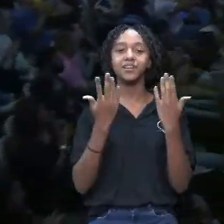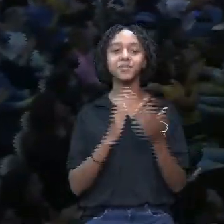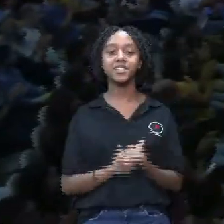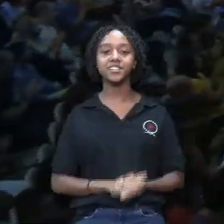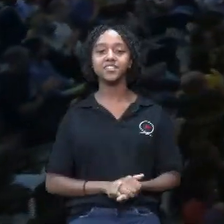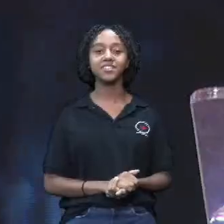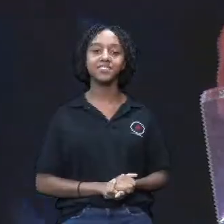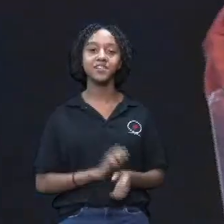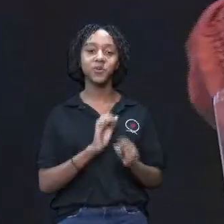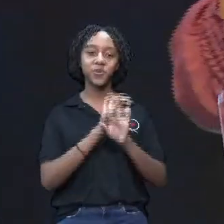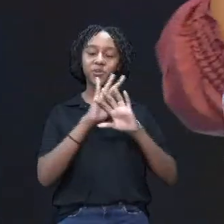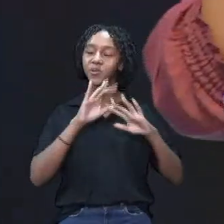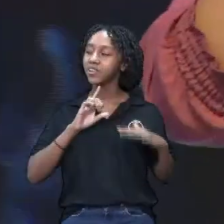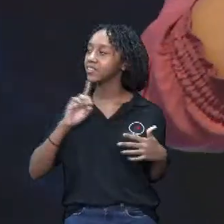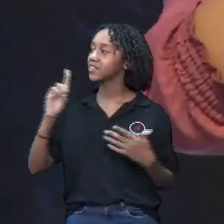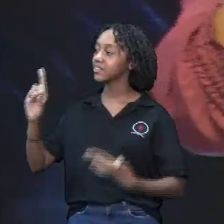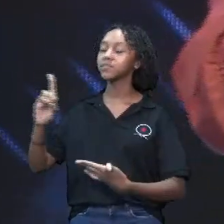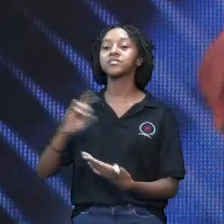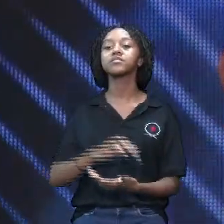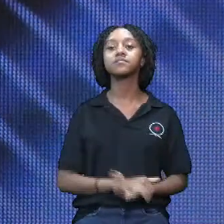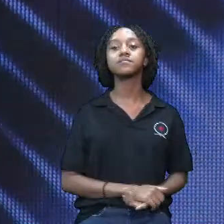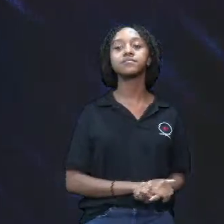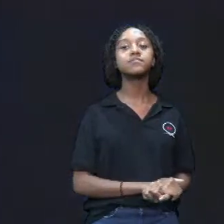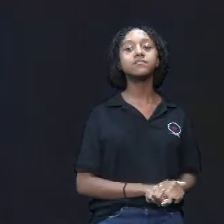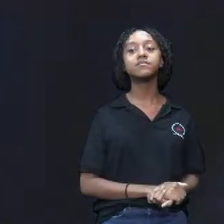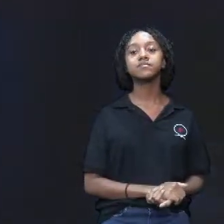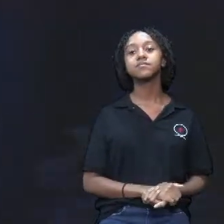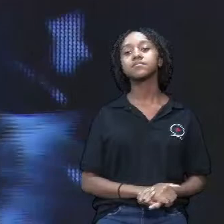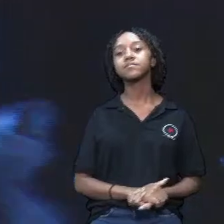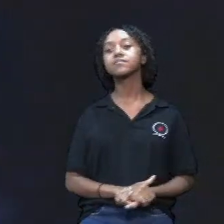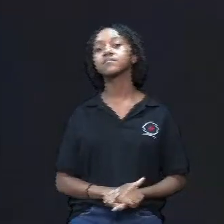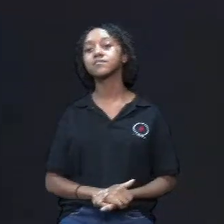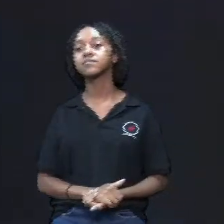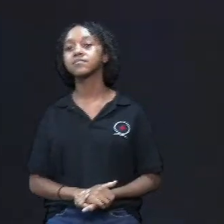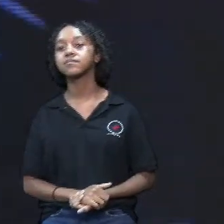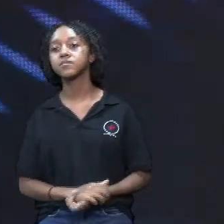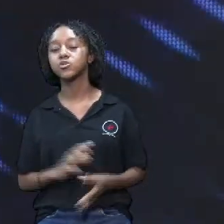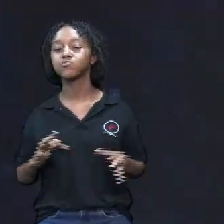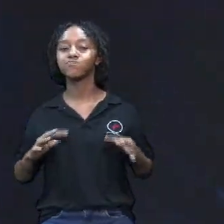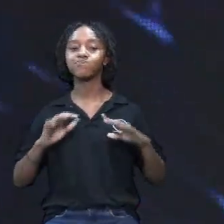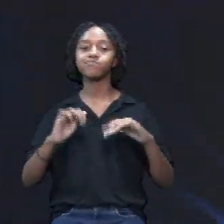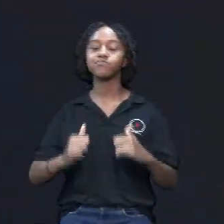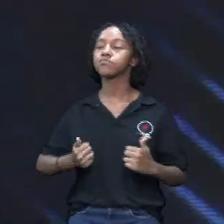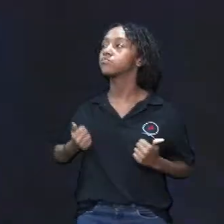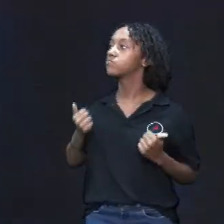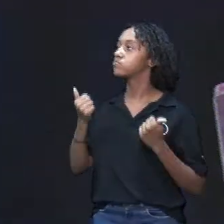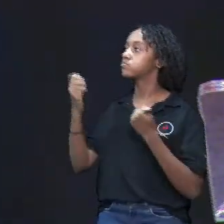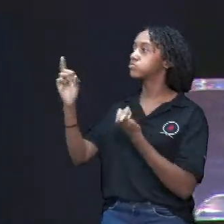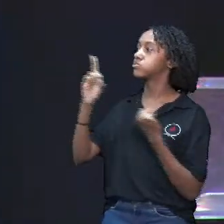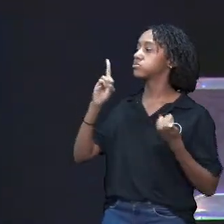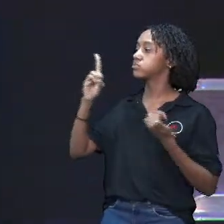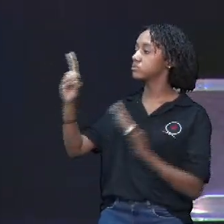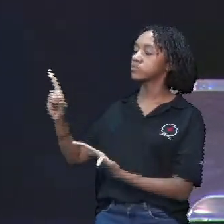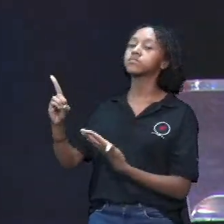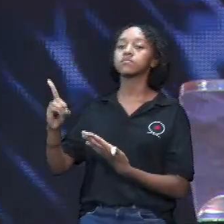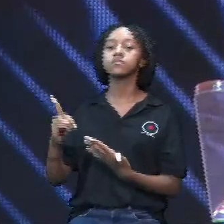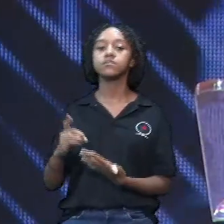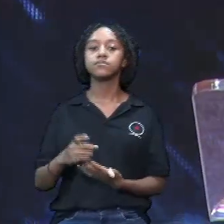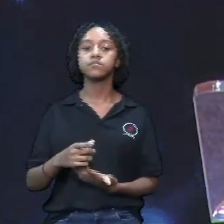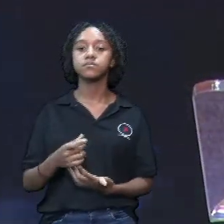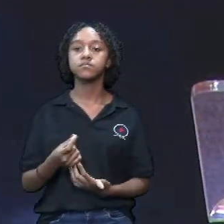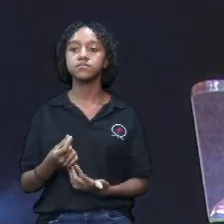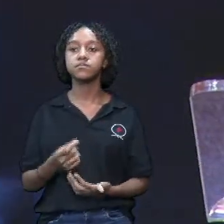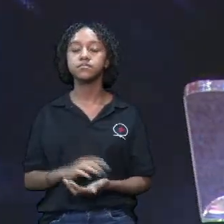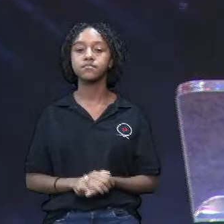Glória a Deus. Porque dele, por ele, para ele são todas as coisas. Há um tempo atrás, Deus me deu